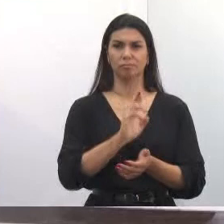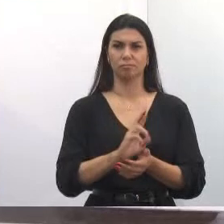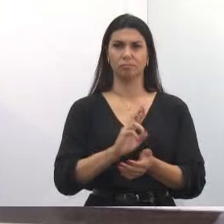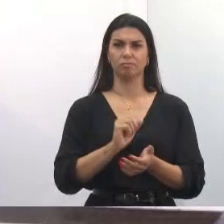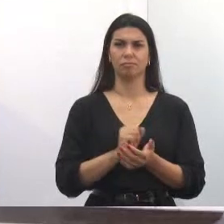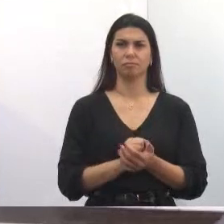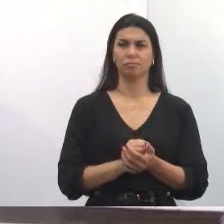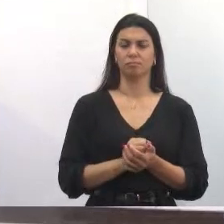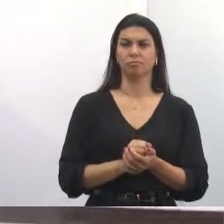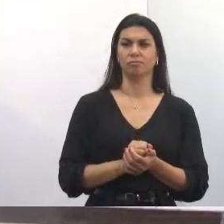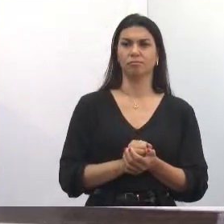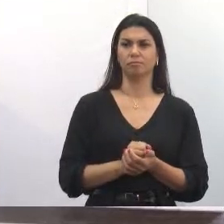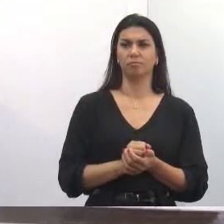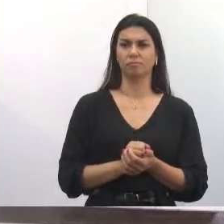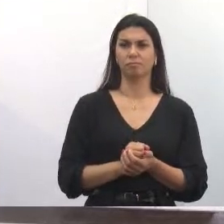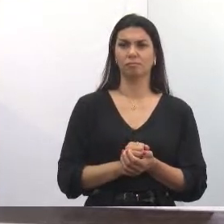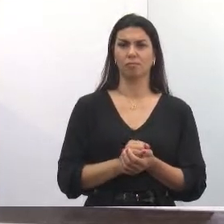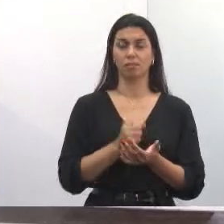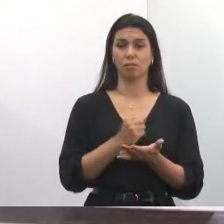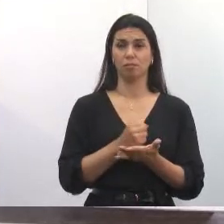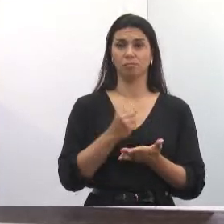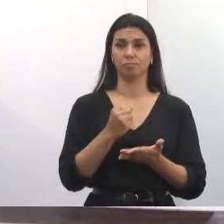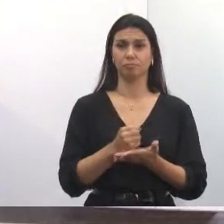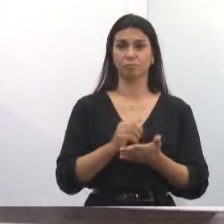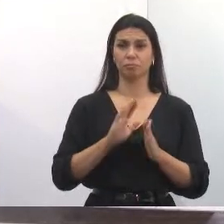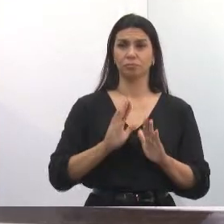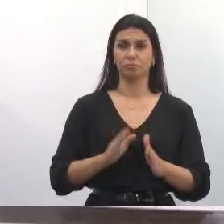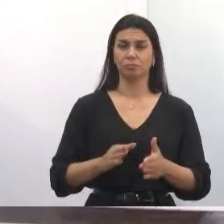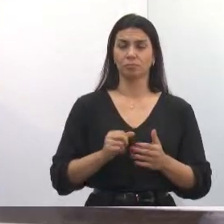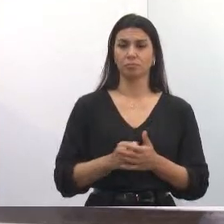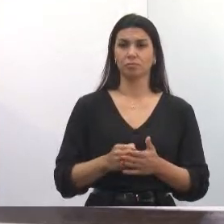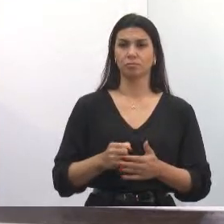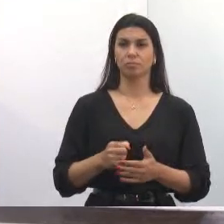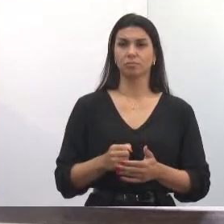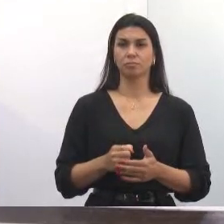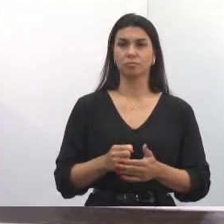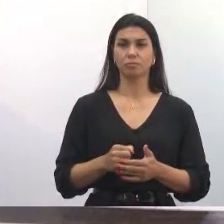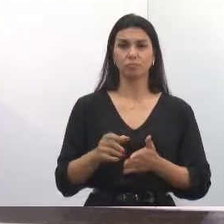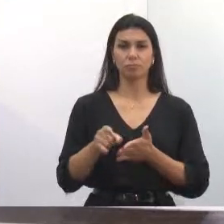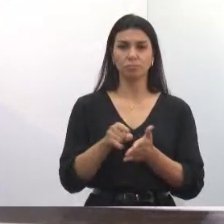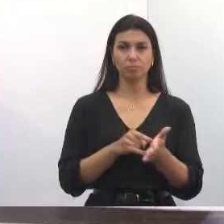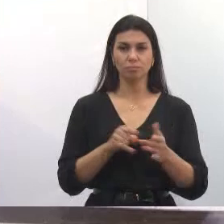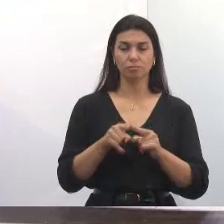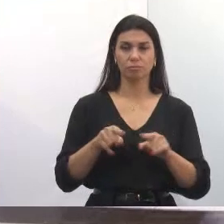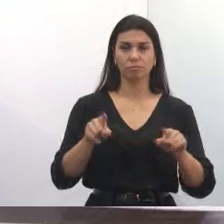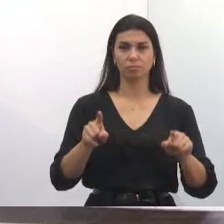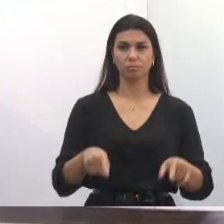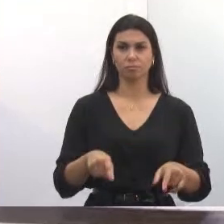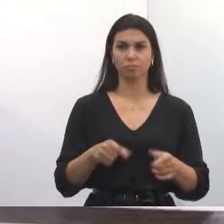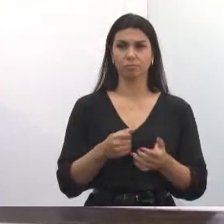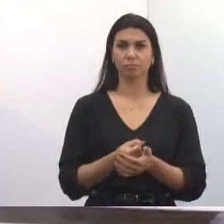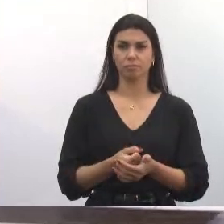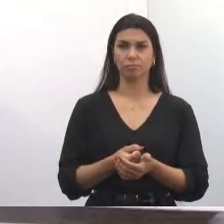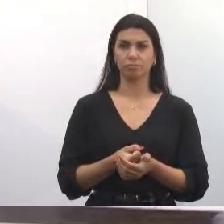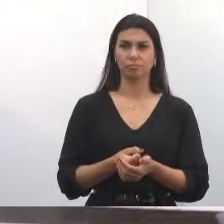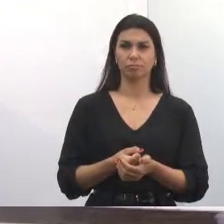no edital de licitação, contrato de concessão, ambos documentos públicos e destinação de receita bruta